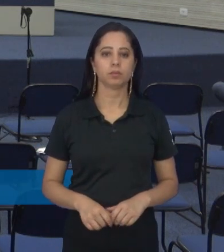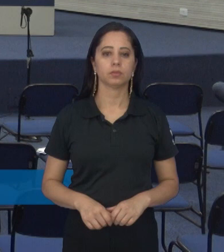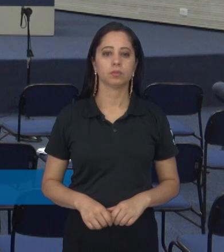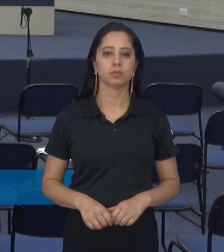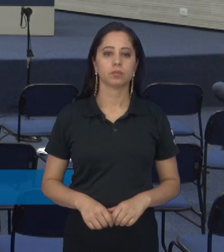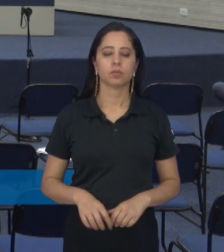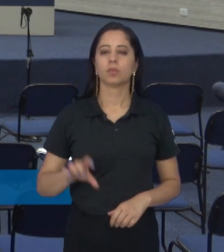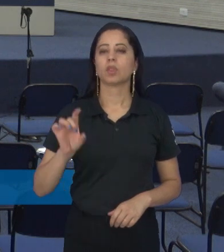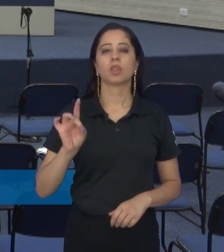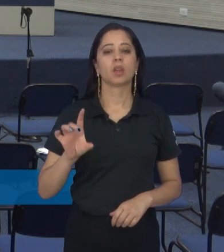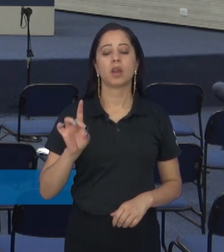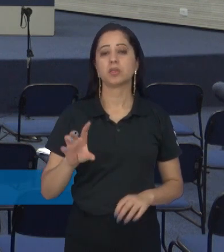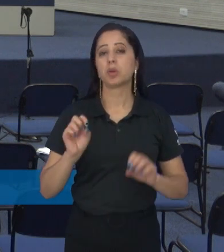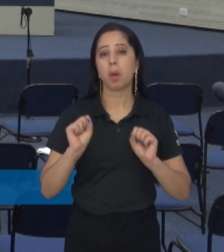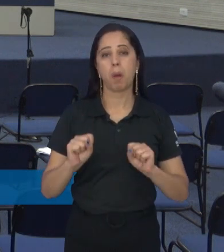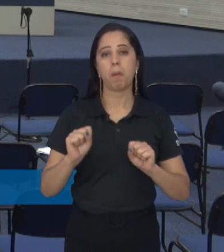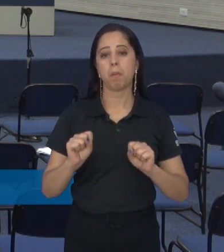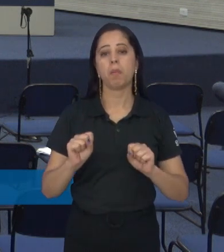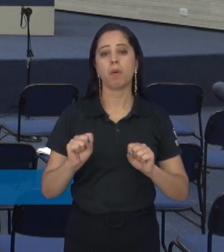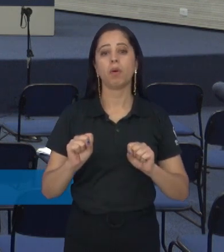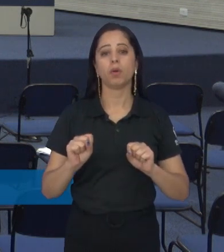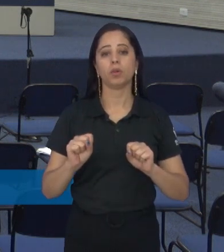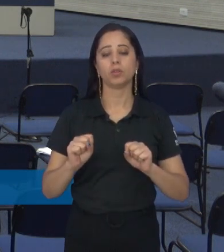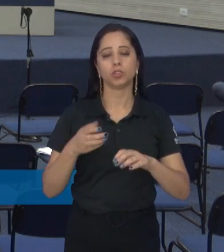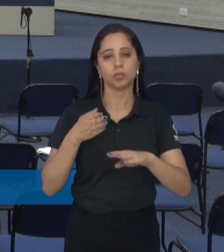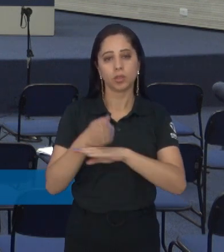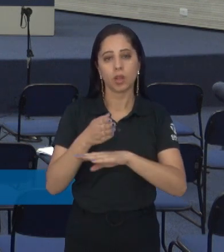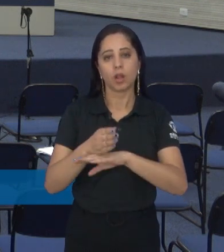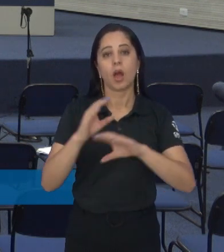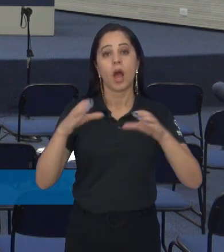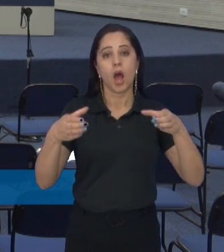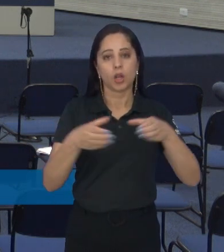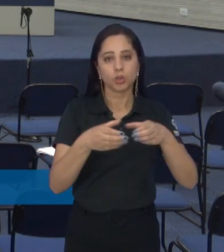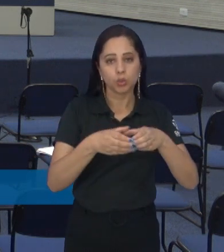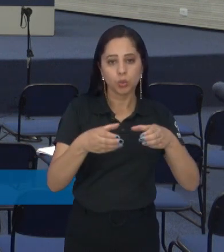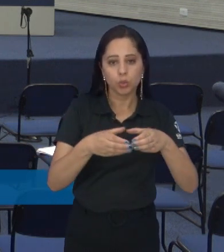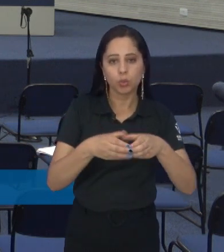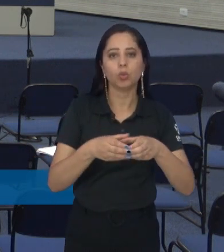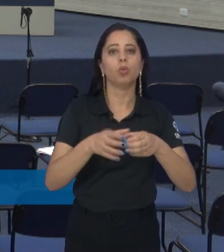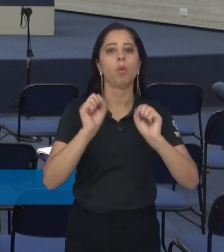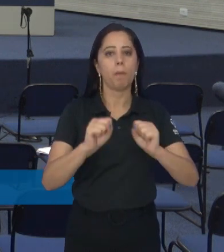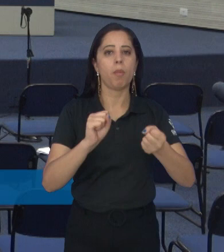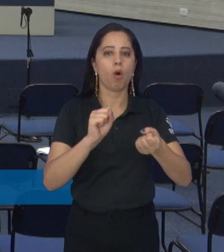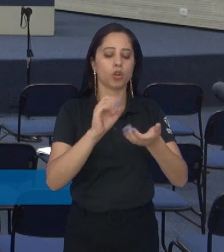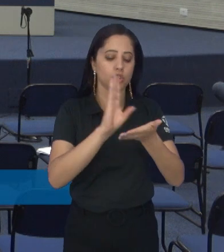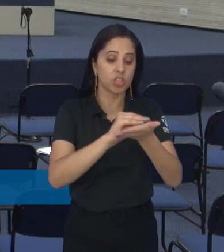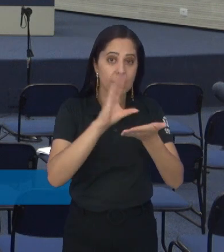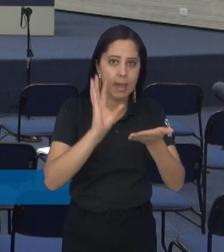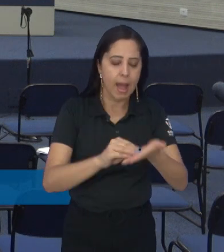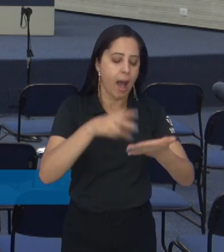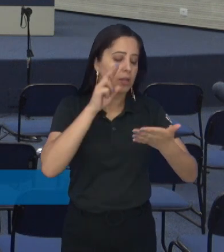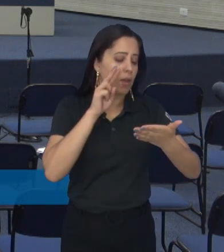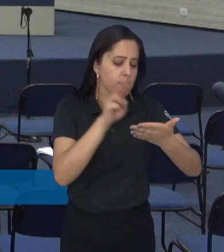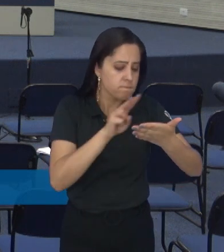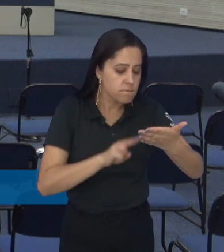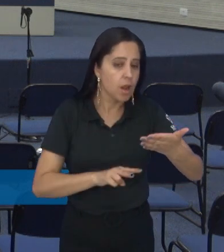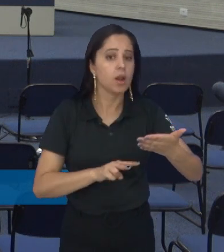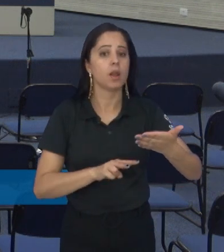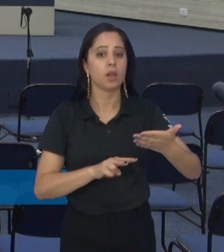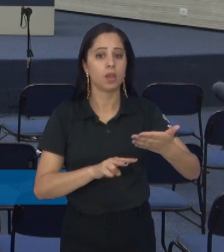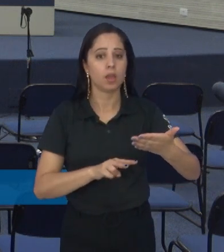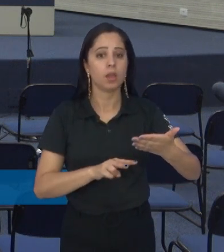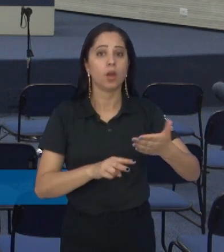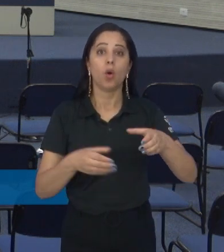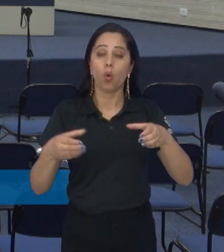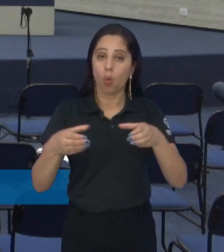é só participar do Conselho Municipal de desenvolvimento urbano entra nas atas e verifica o que é discutido lá é o